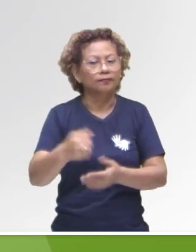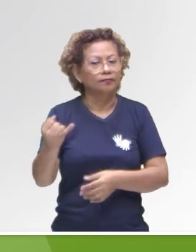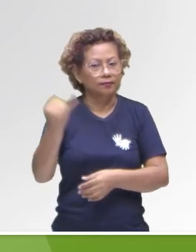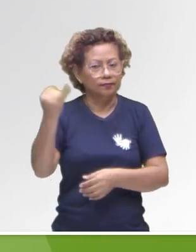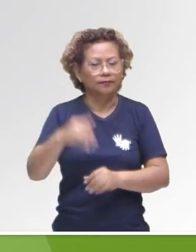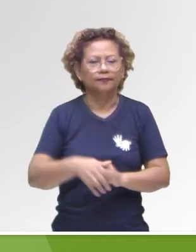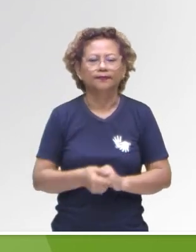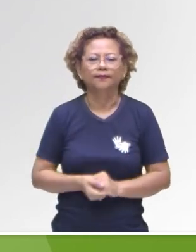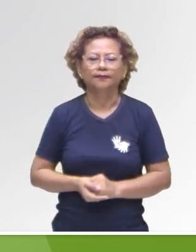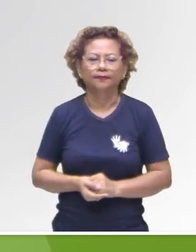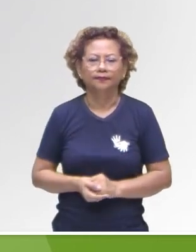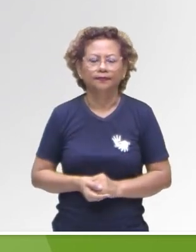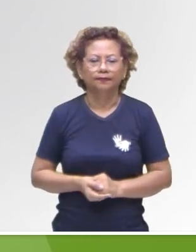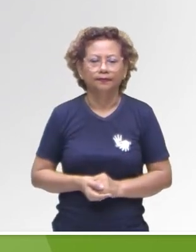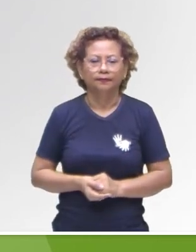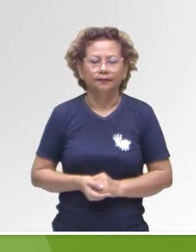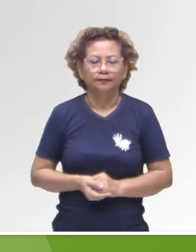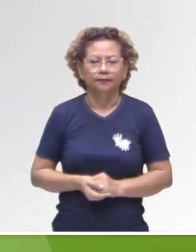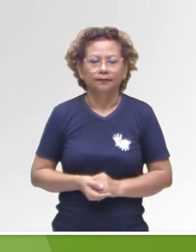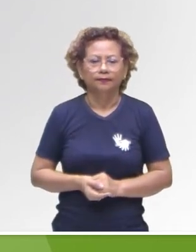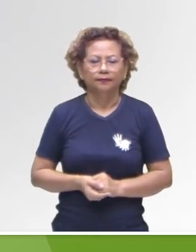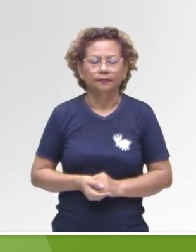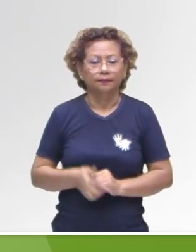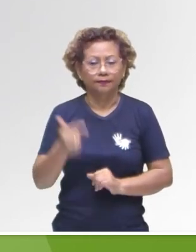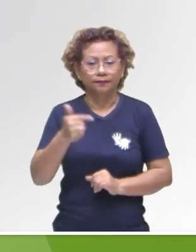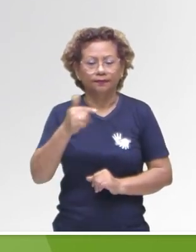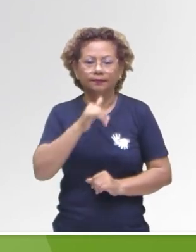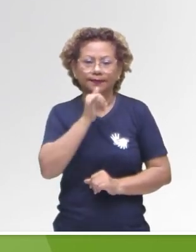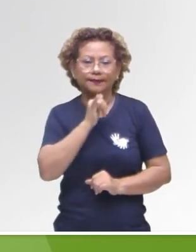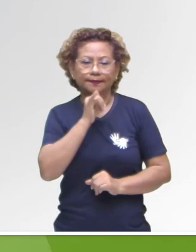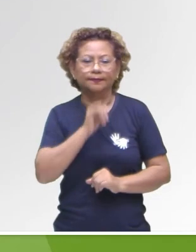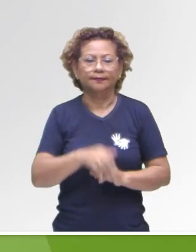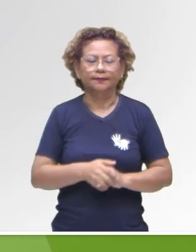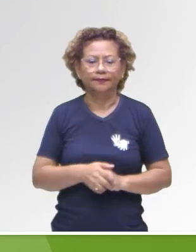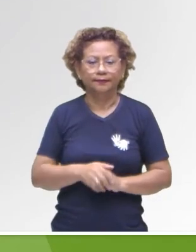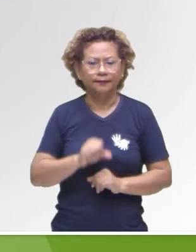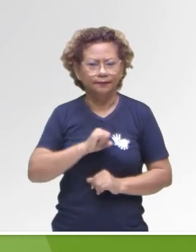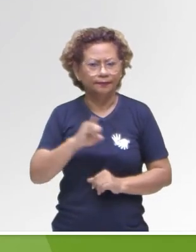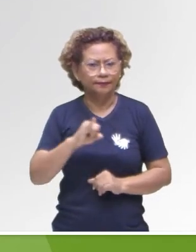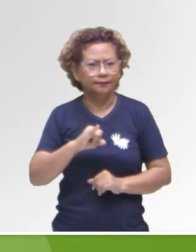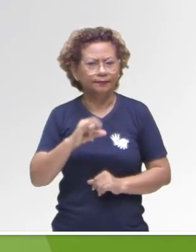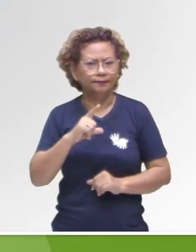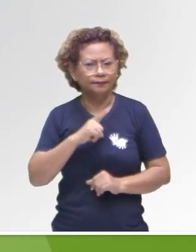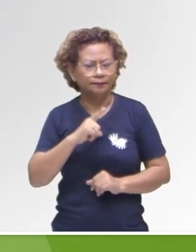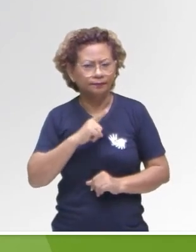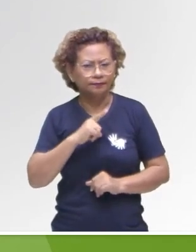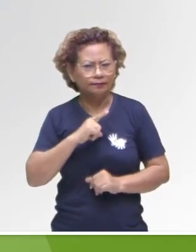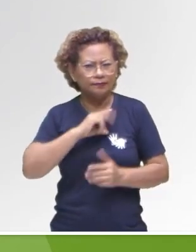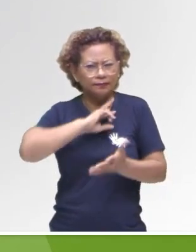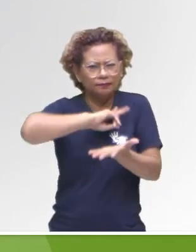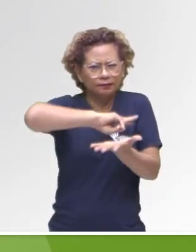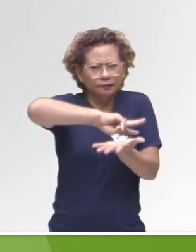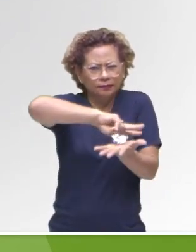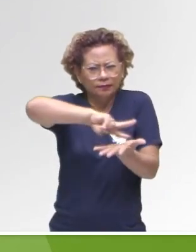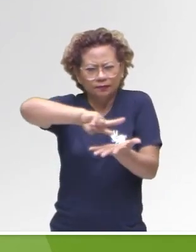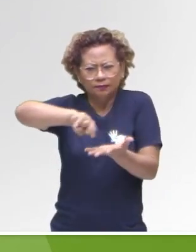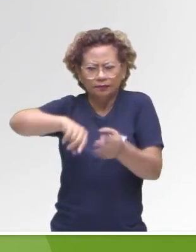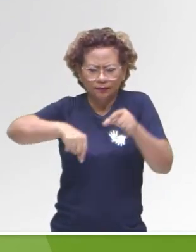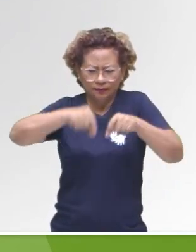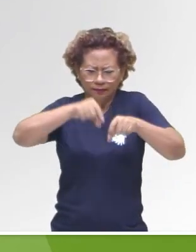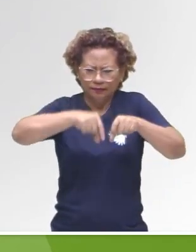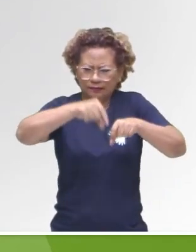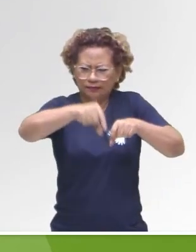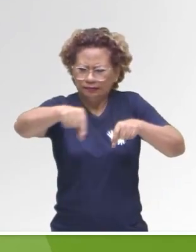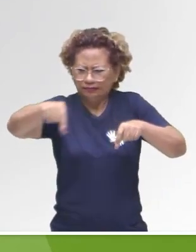Agora, se eu tiver uma associação com N capacitores, ou seja, com vários capacitores, com